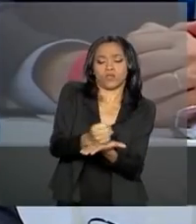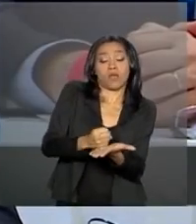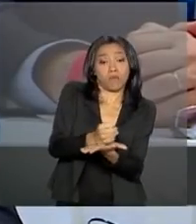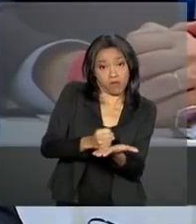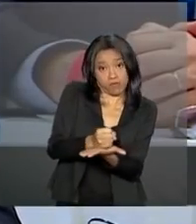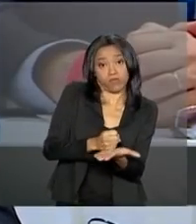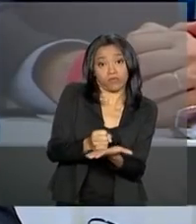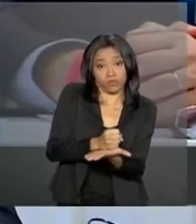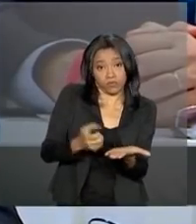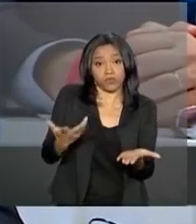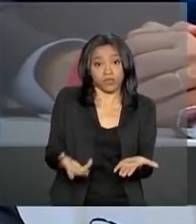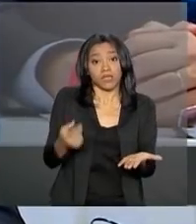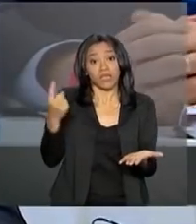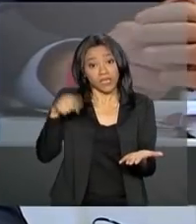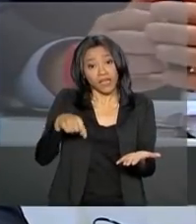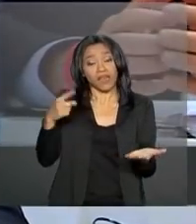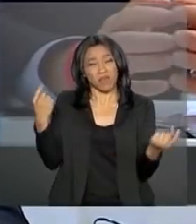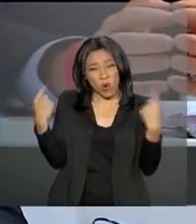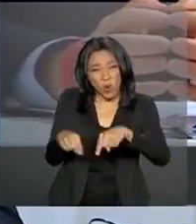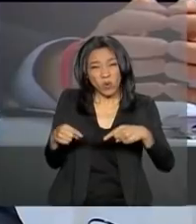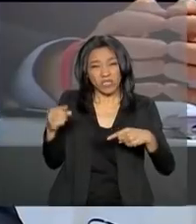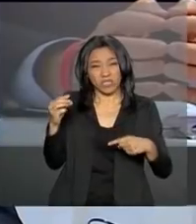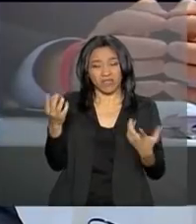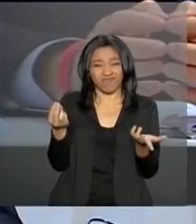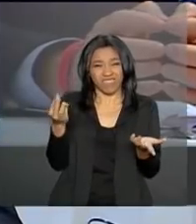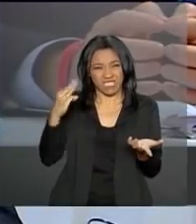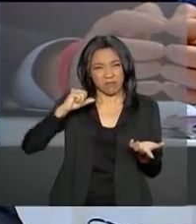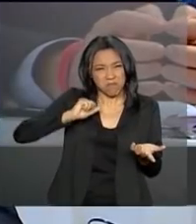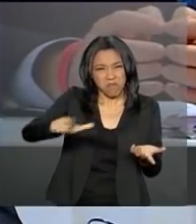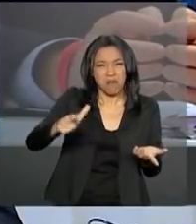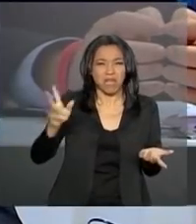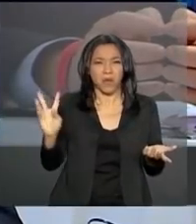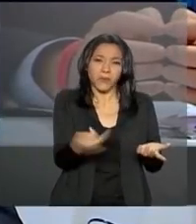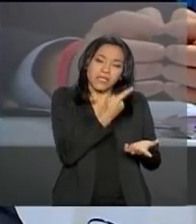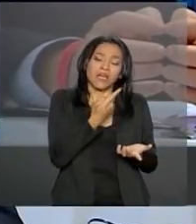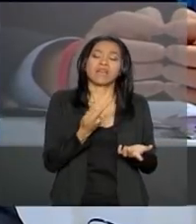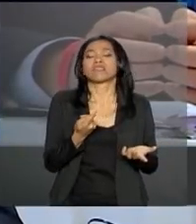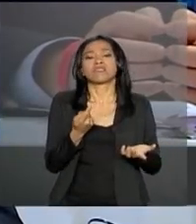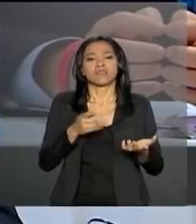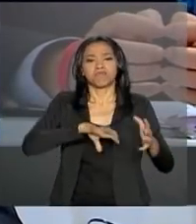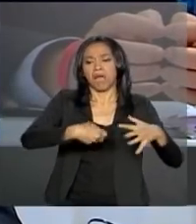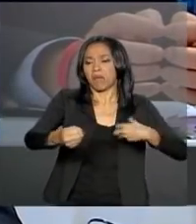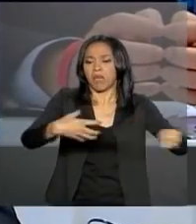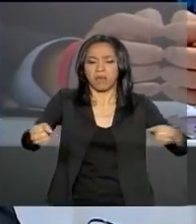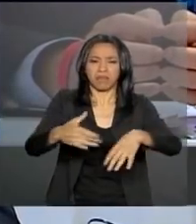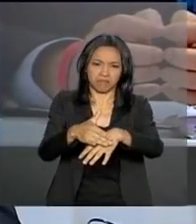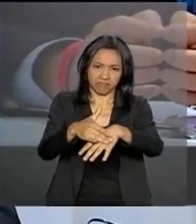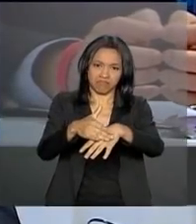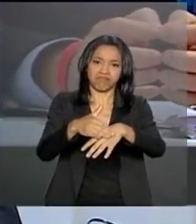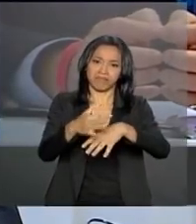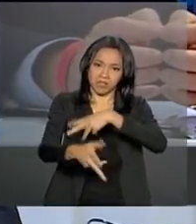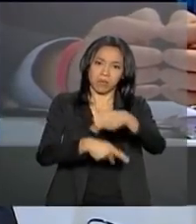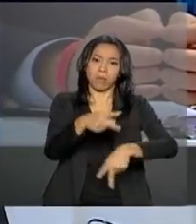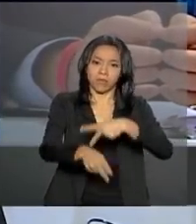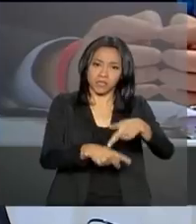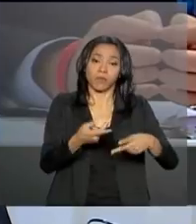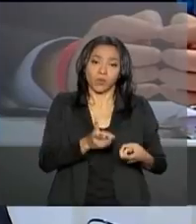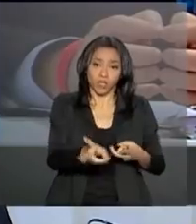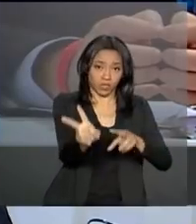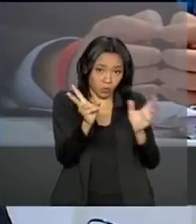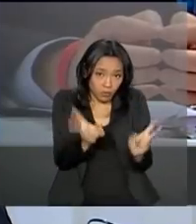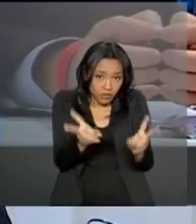no combate um mal que atinge parcelas significativas de nossas populações aliás ainda em saúde